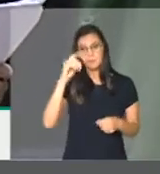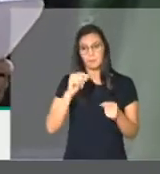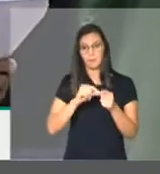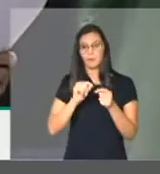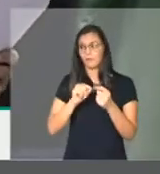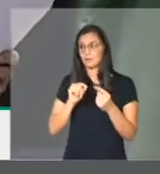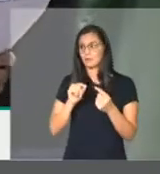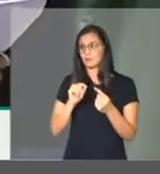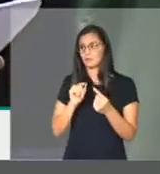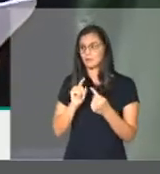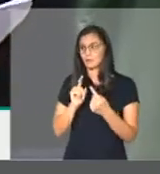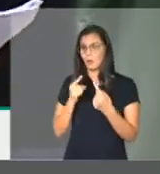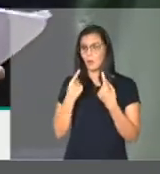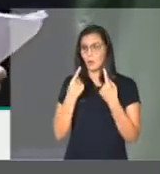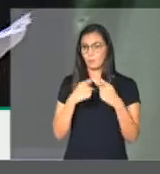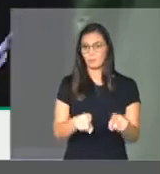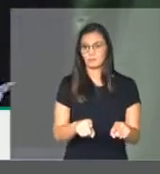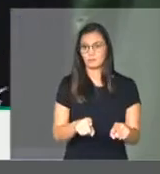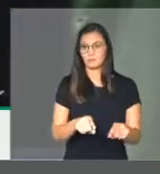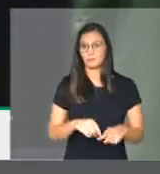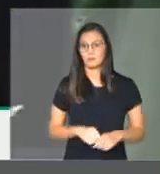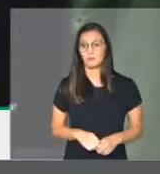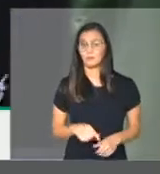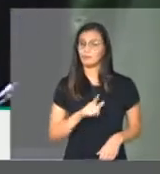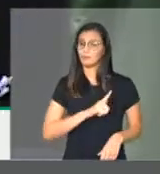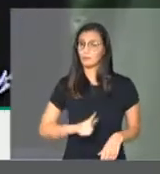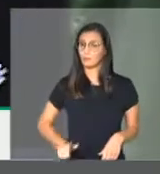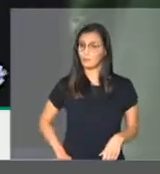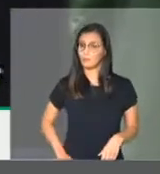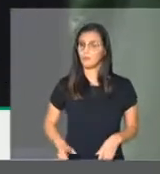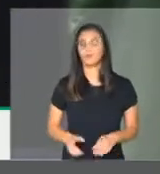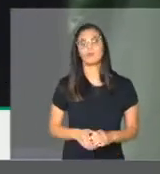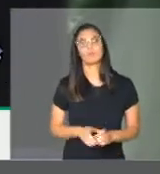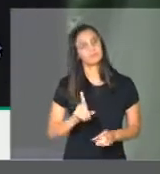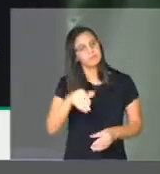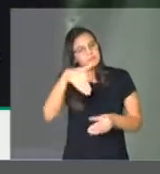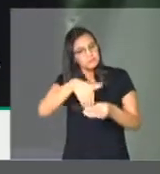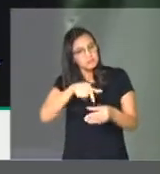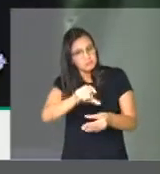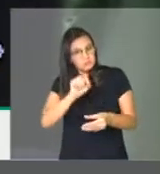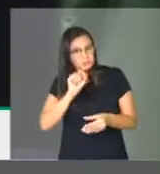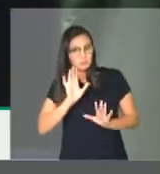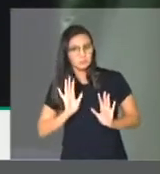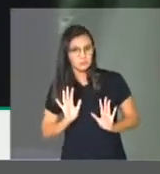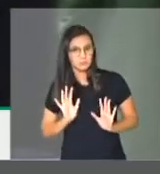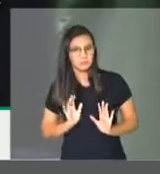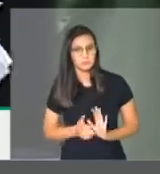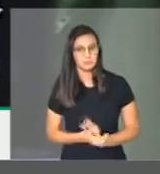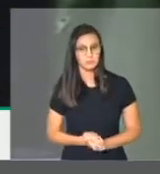firme, desassombrada ao governo democraticamente eleito.